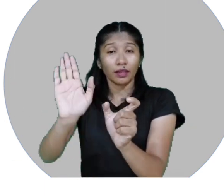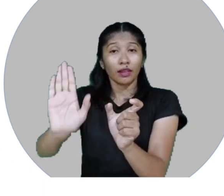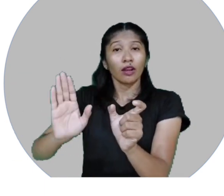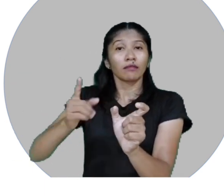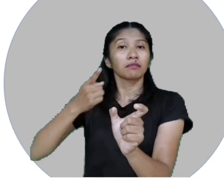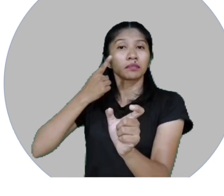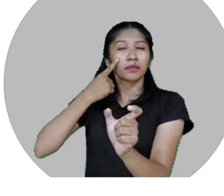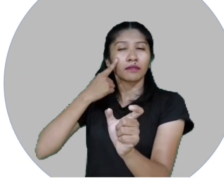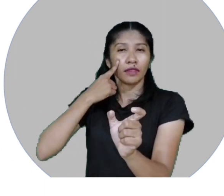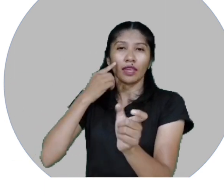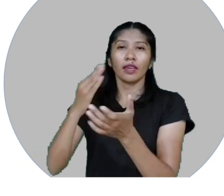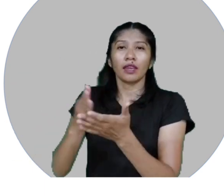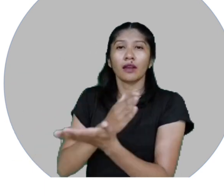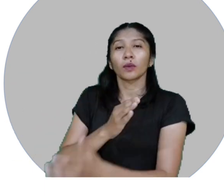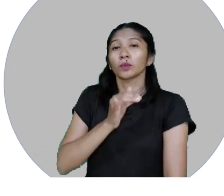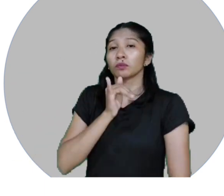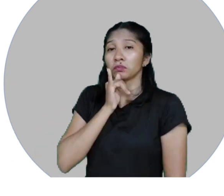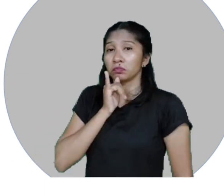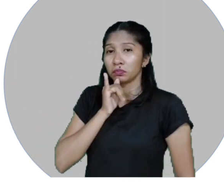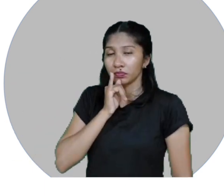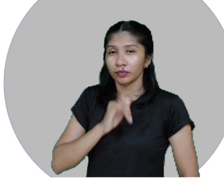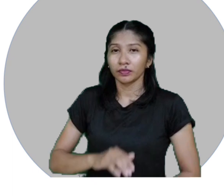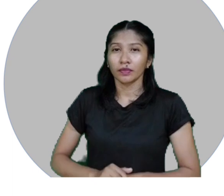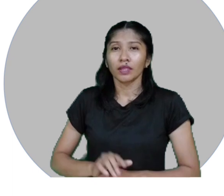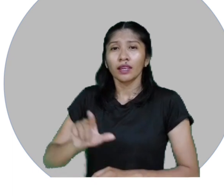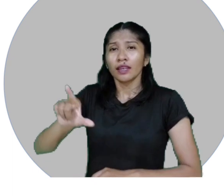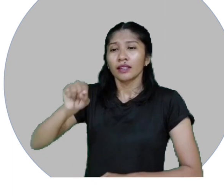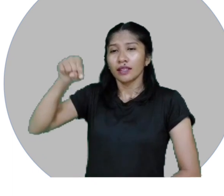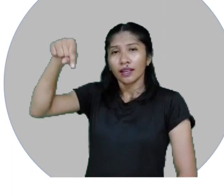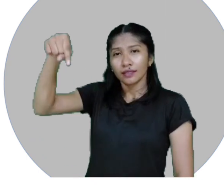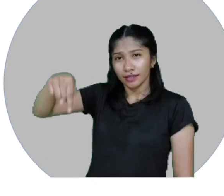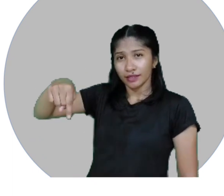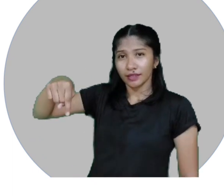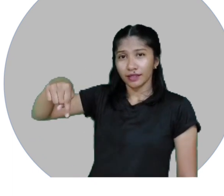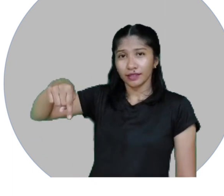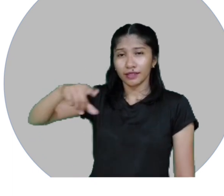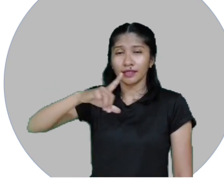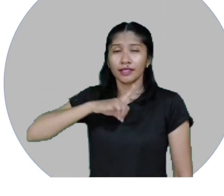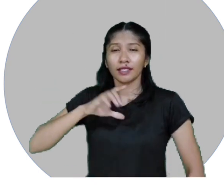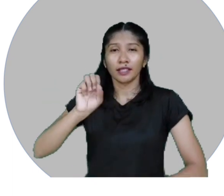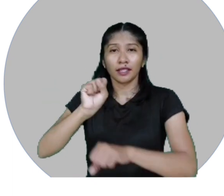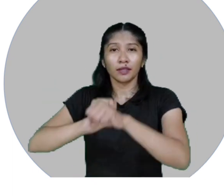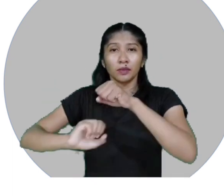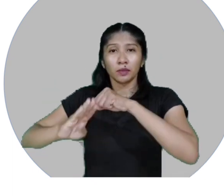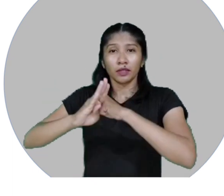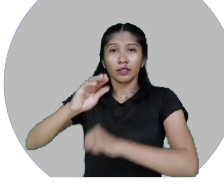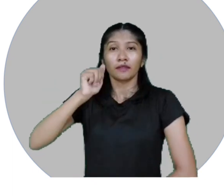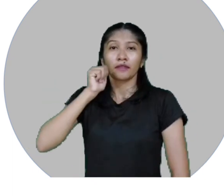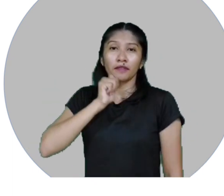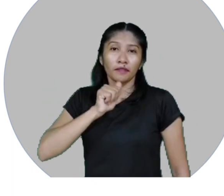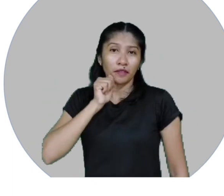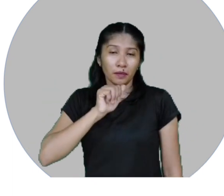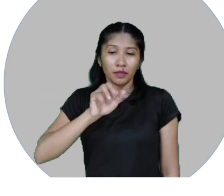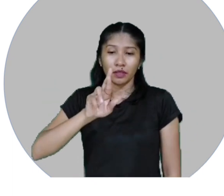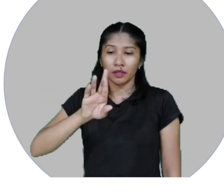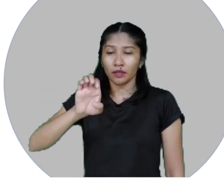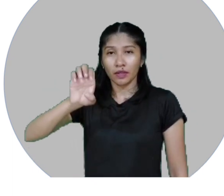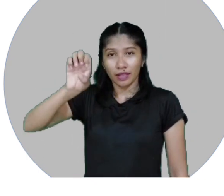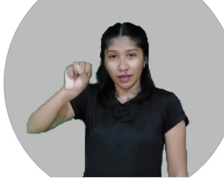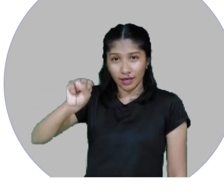destes casos. Selecionamos para esta ocasião o substantivo feminino res,